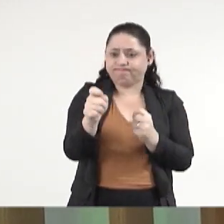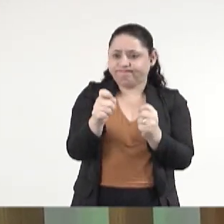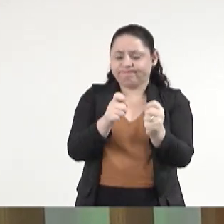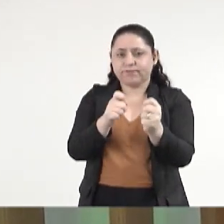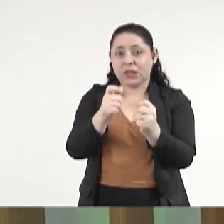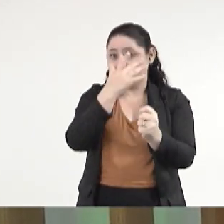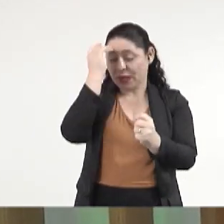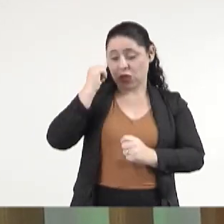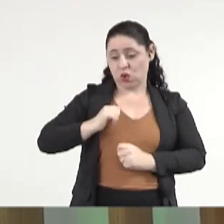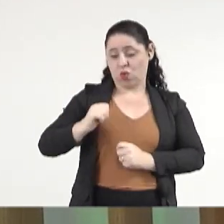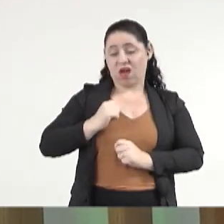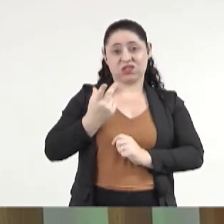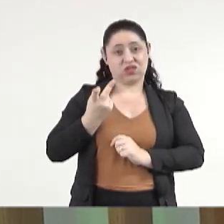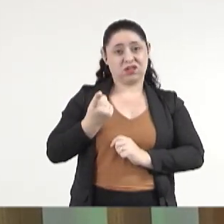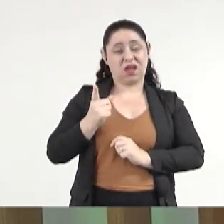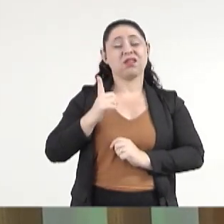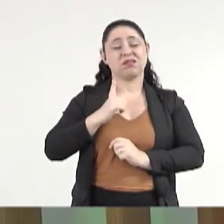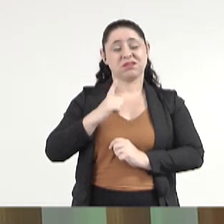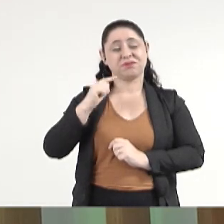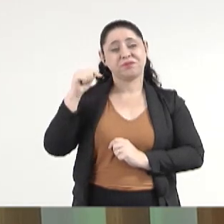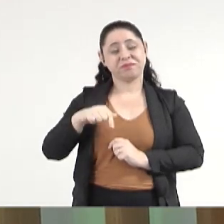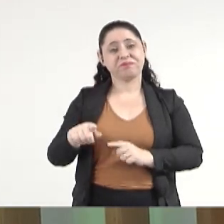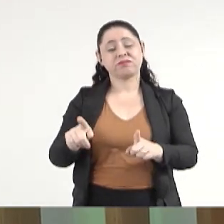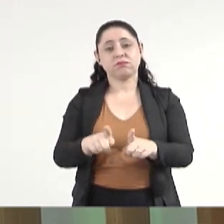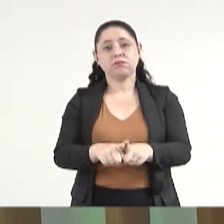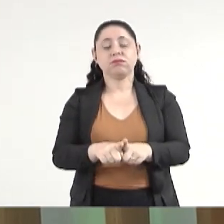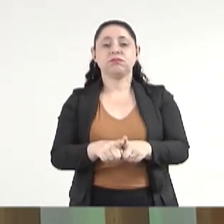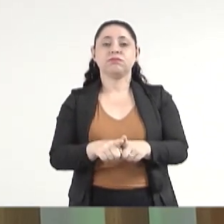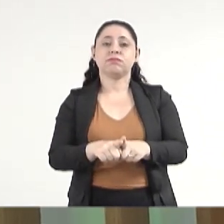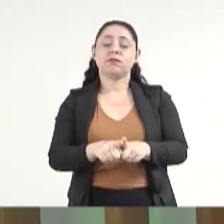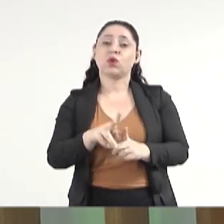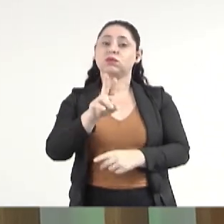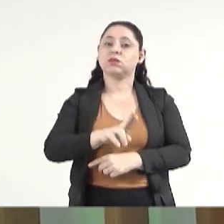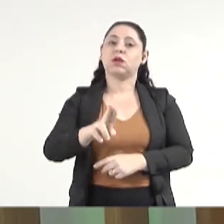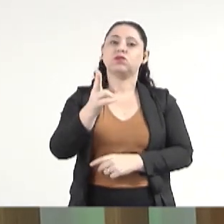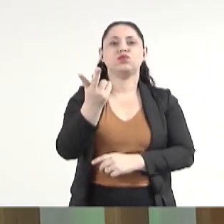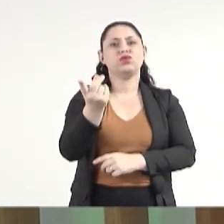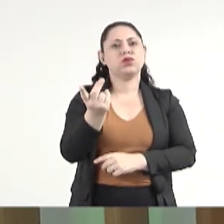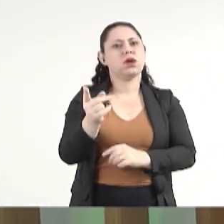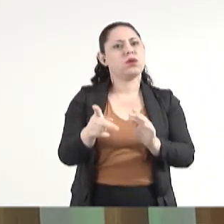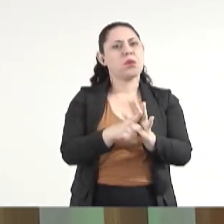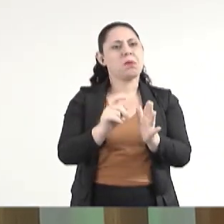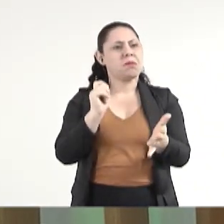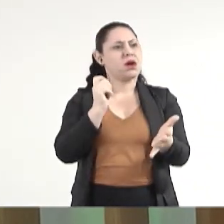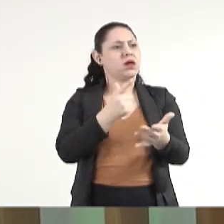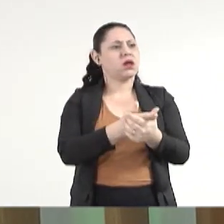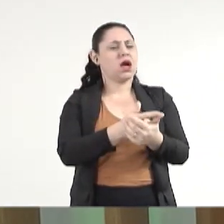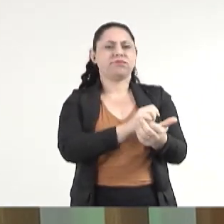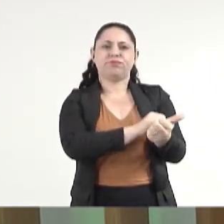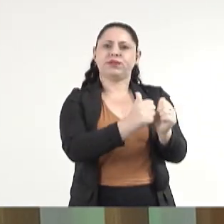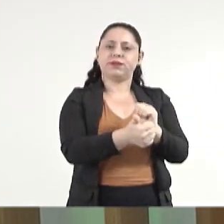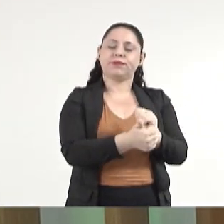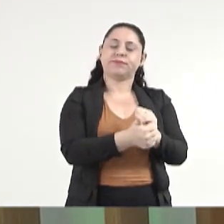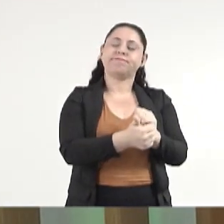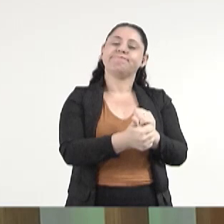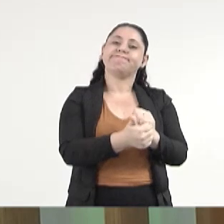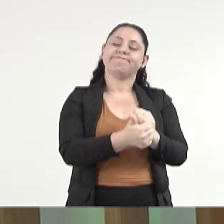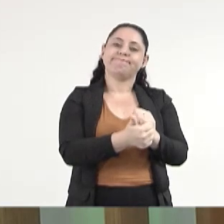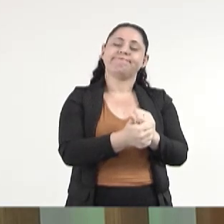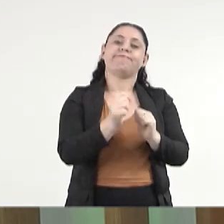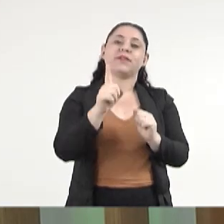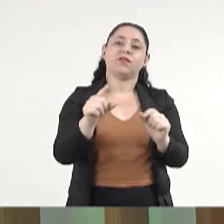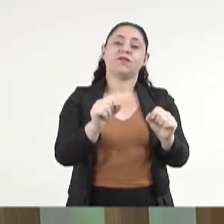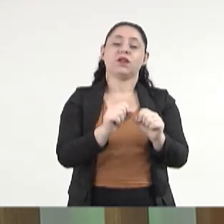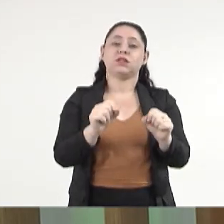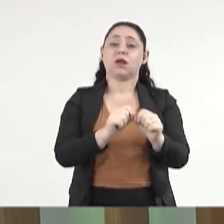controlar, beneficiários de programas sociais que também têm utilizado esses valores a título de programa social